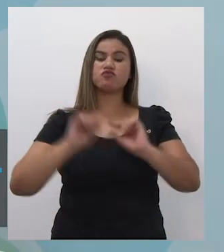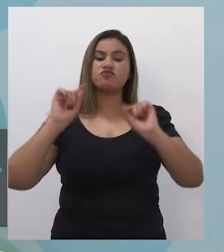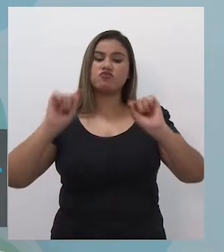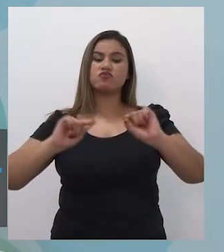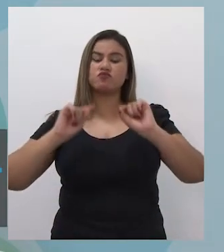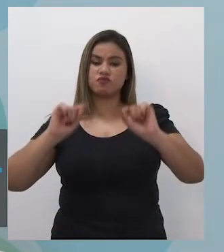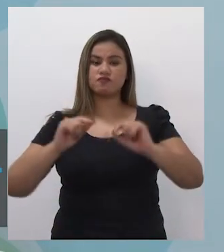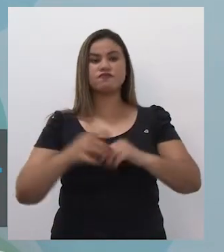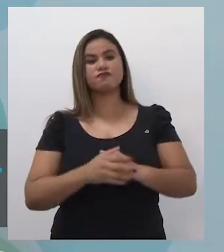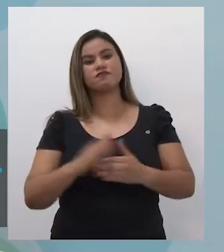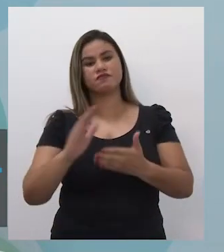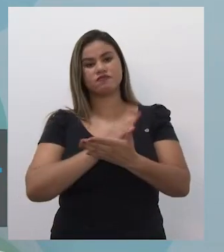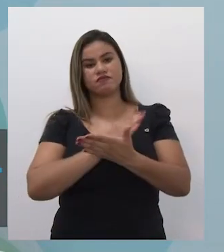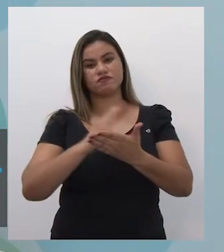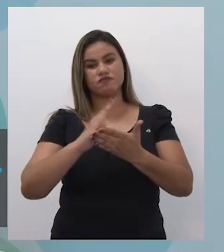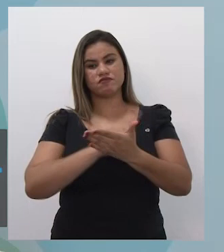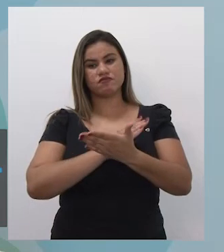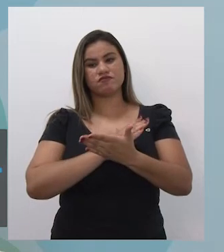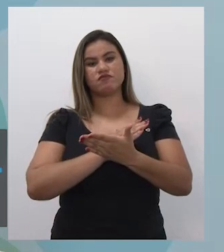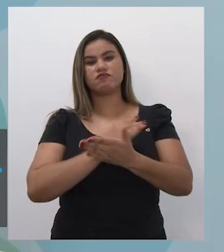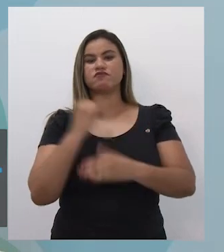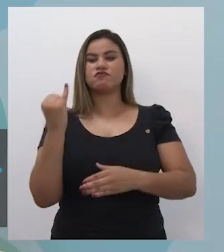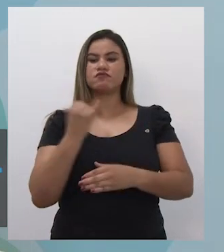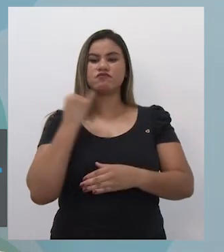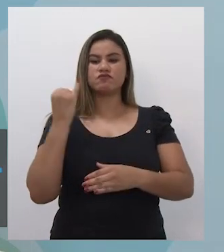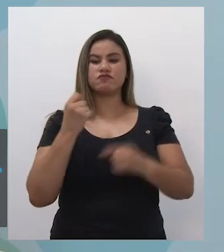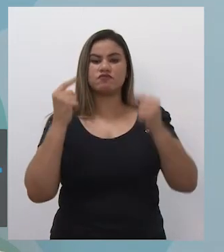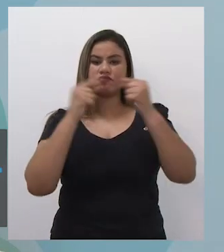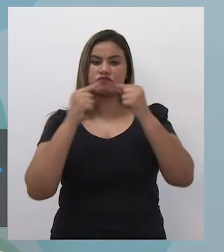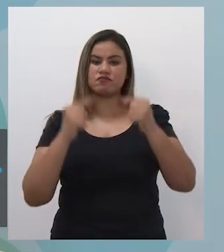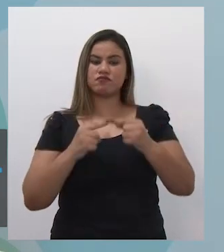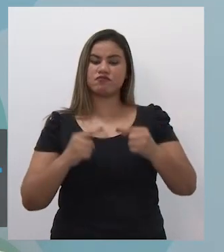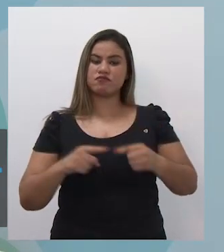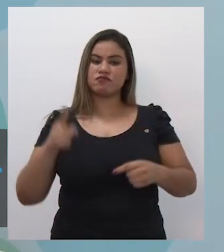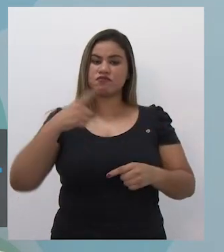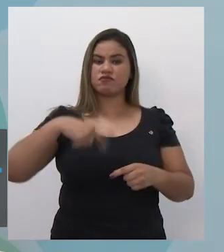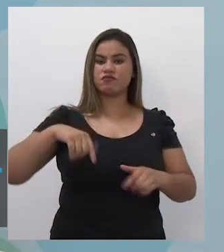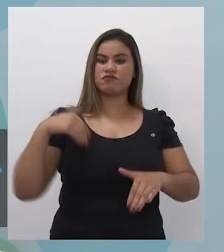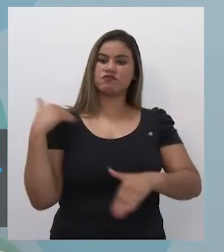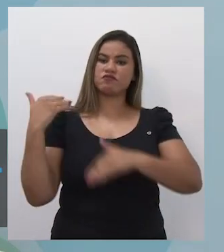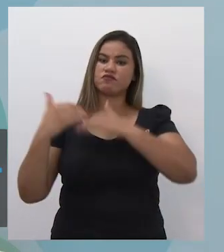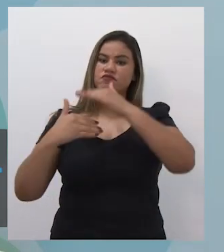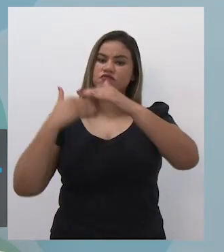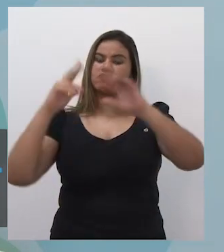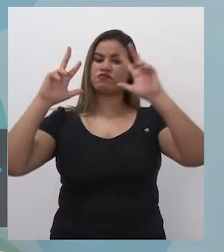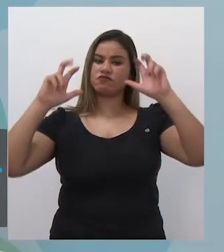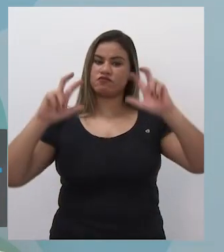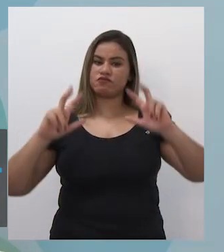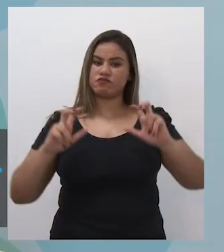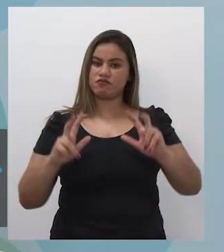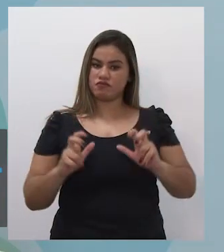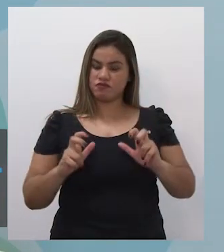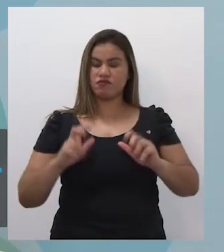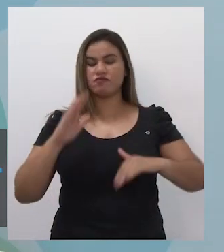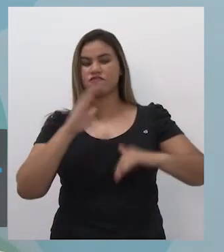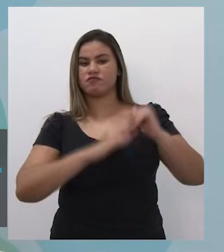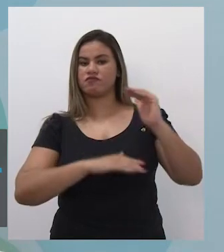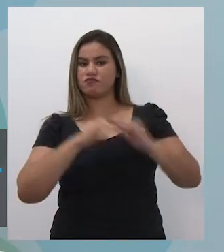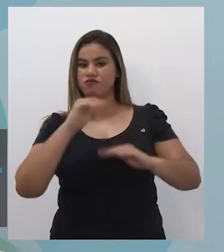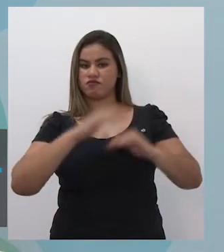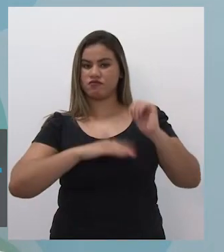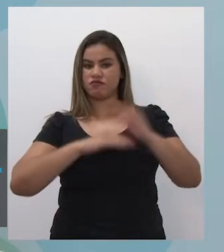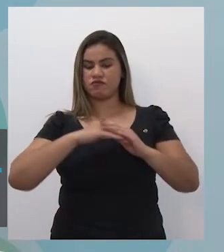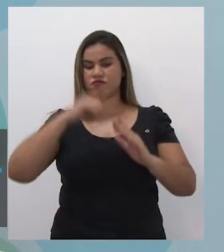alguns aspectos e etapas importantes para que a gente consiga desenvolver as temáticas e as habilidades dentro